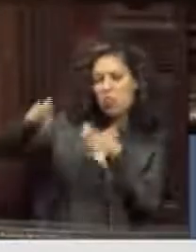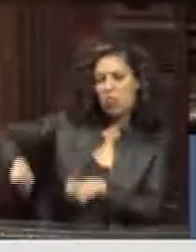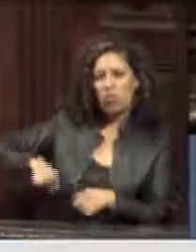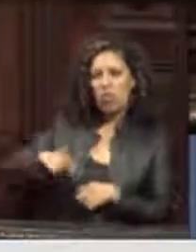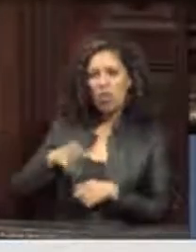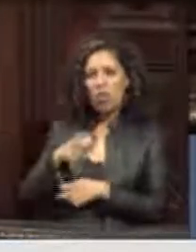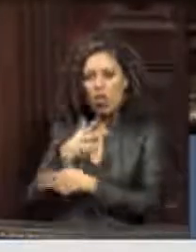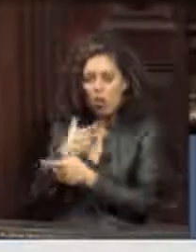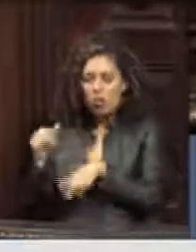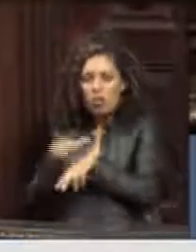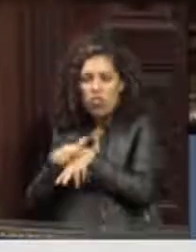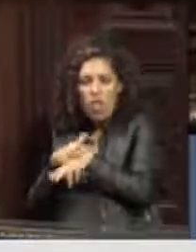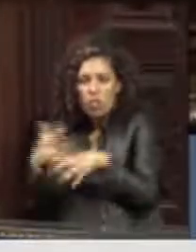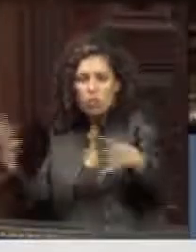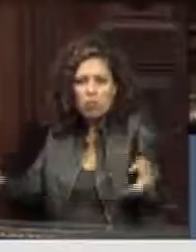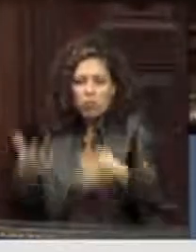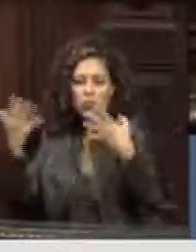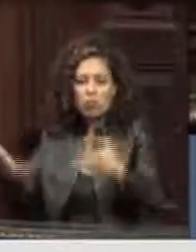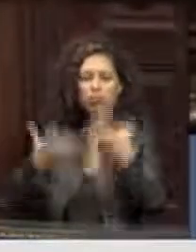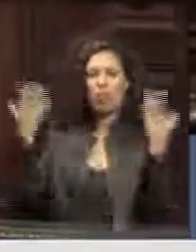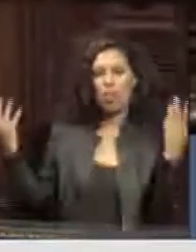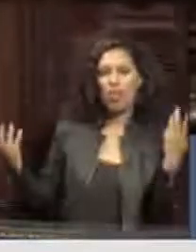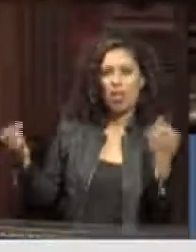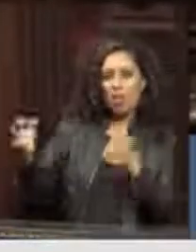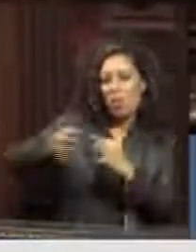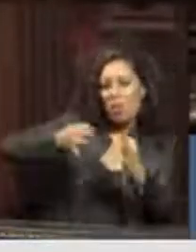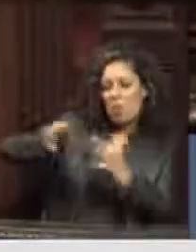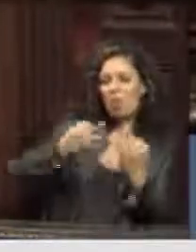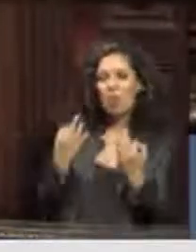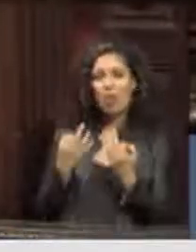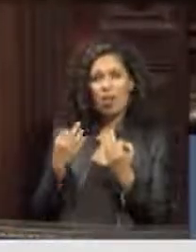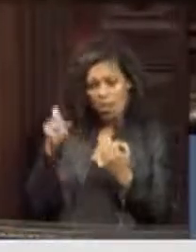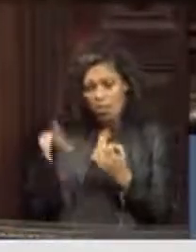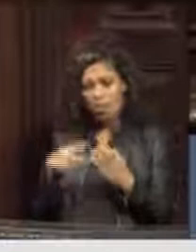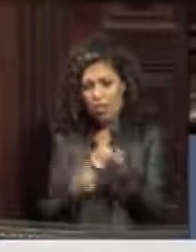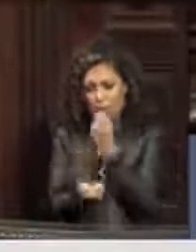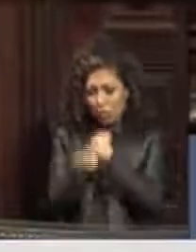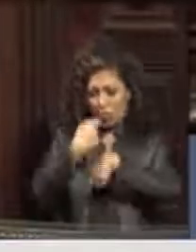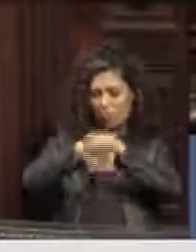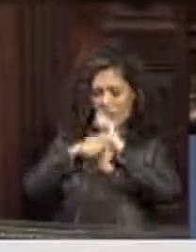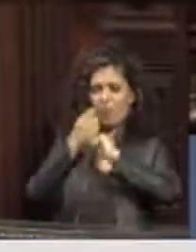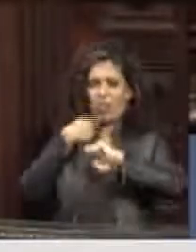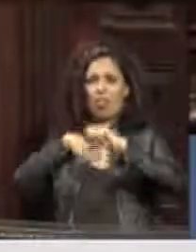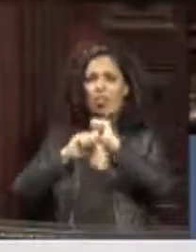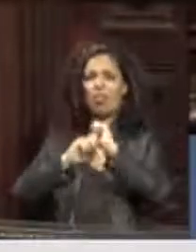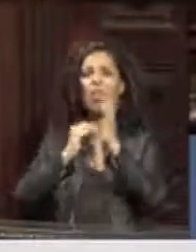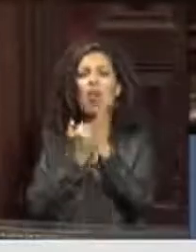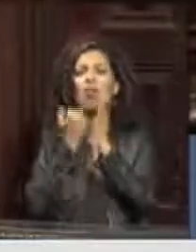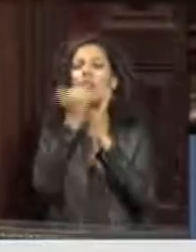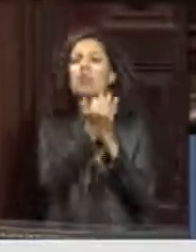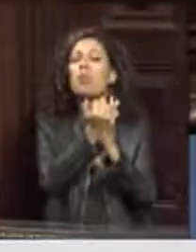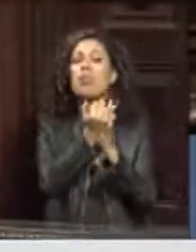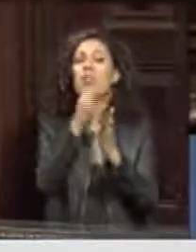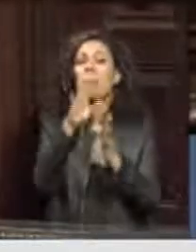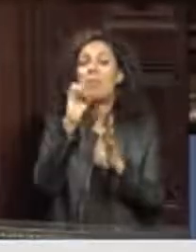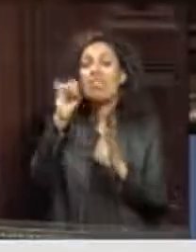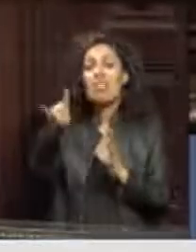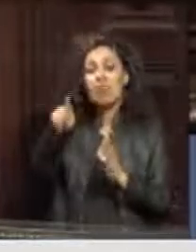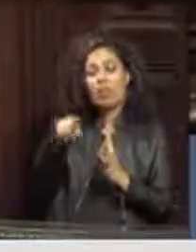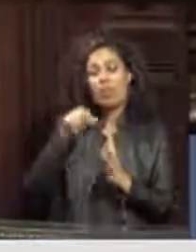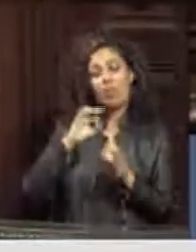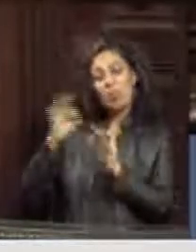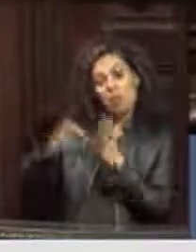para o turismo, por exemplo, quando a gente cita a região dos Lagos, mas também na região Serrana e Centro-Norte Fluminense. E é importante que se